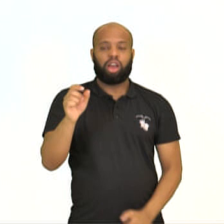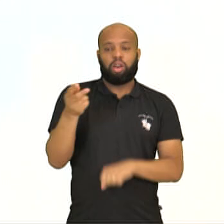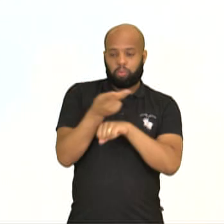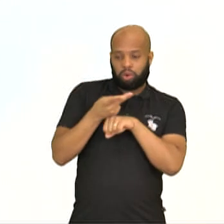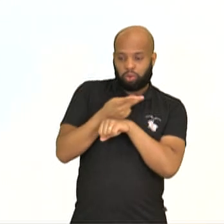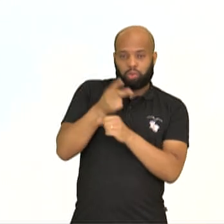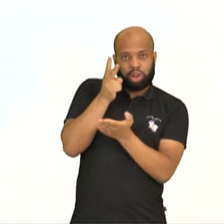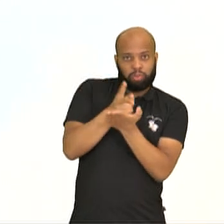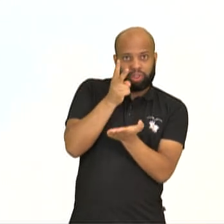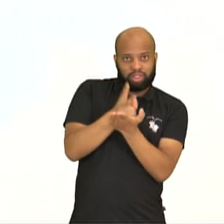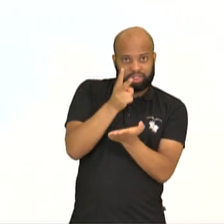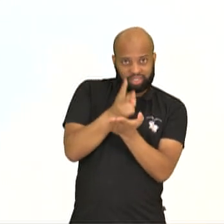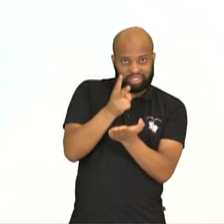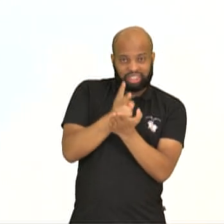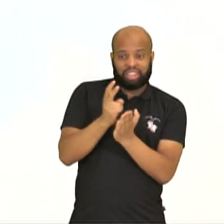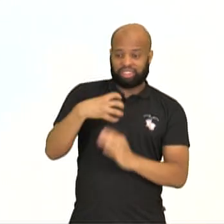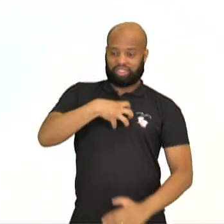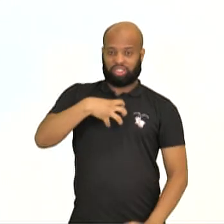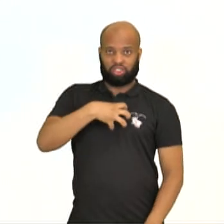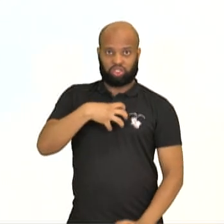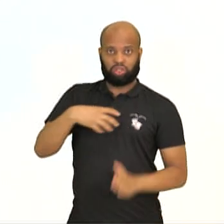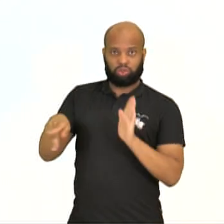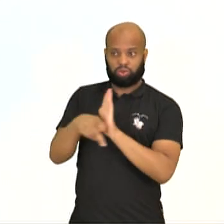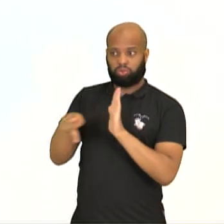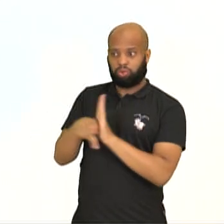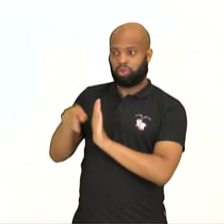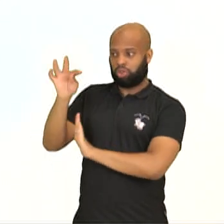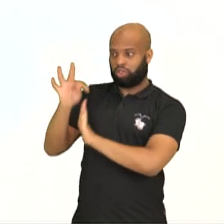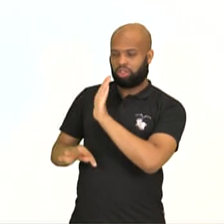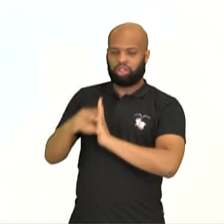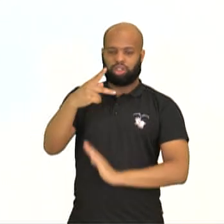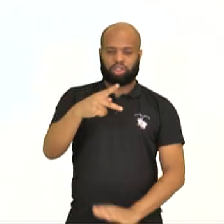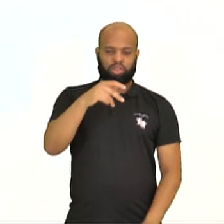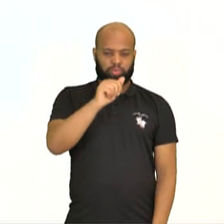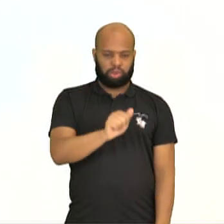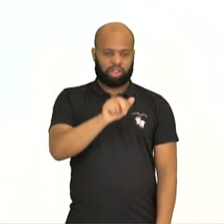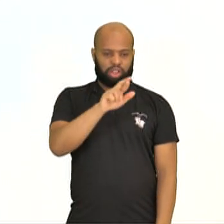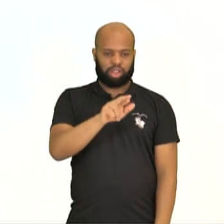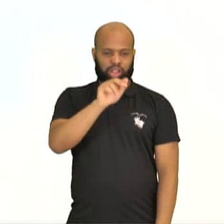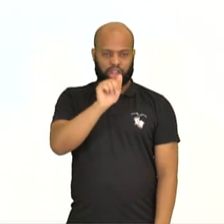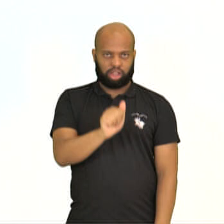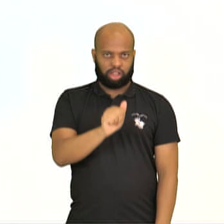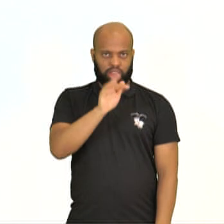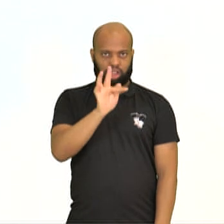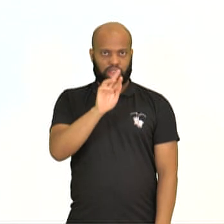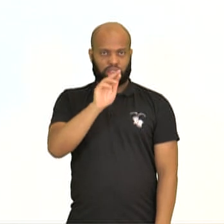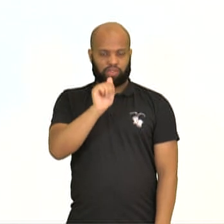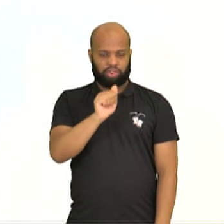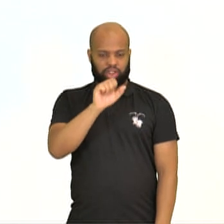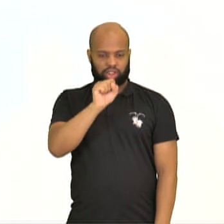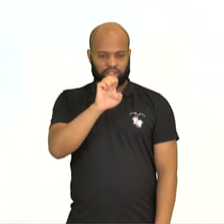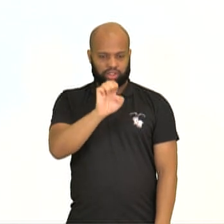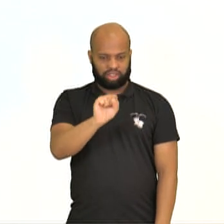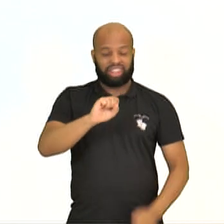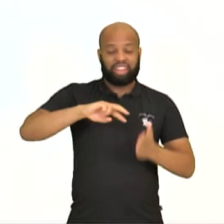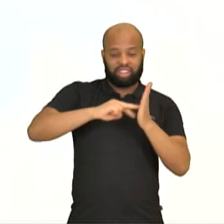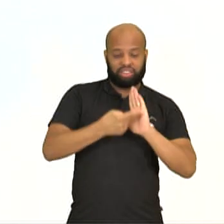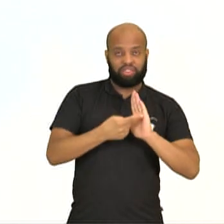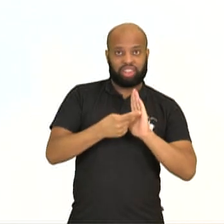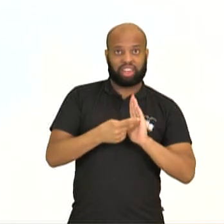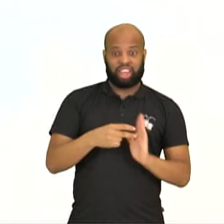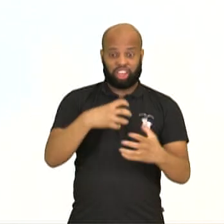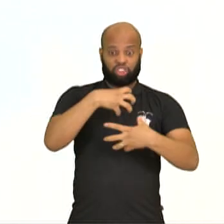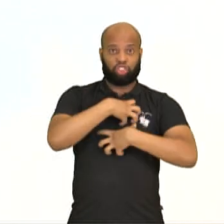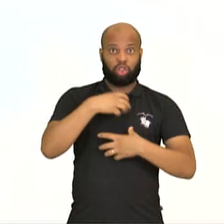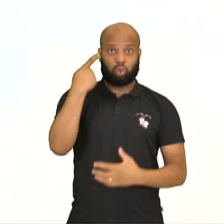manter o sentido do texto parafraseado. Ou seja, é dizer com suas palavras o que o texto a ser